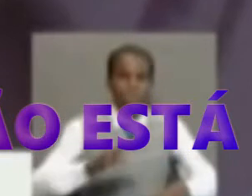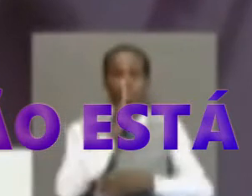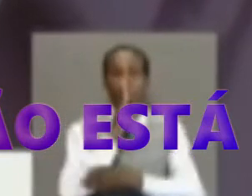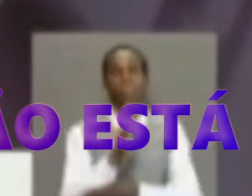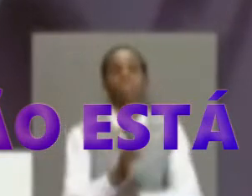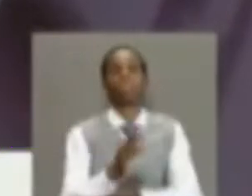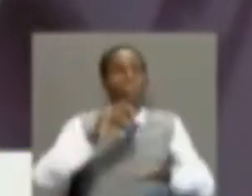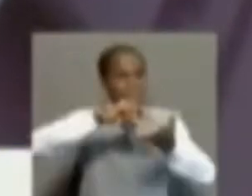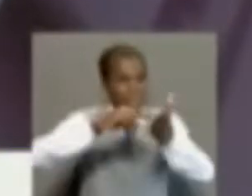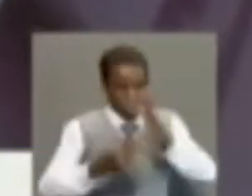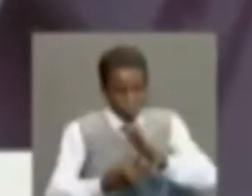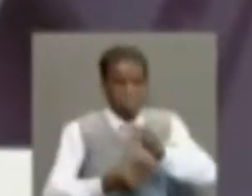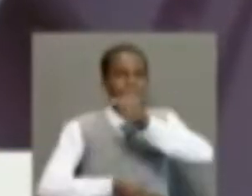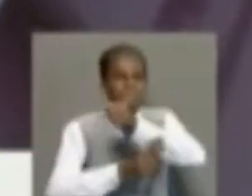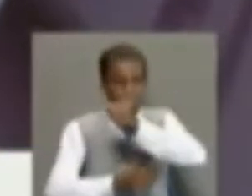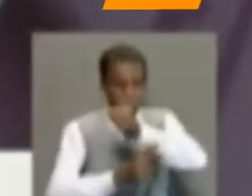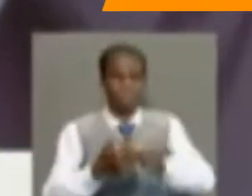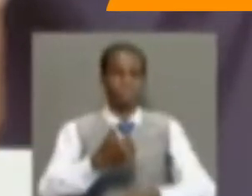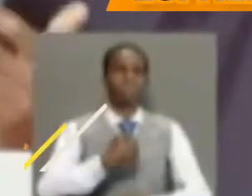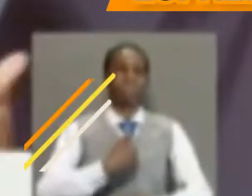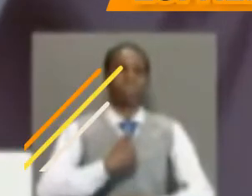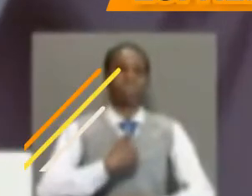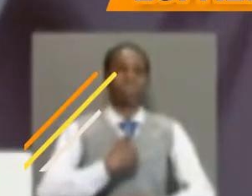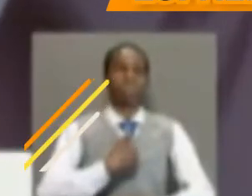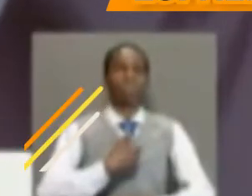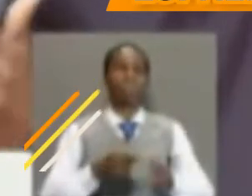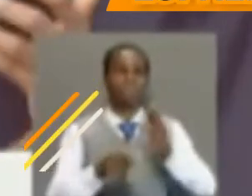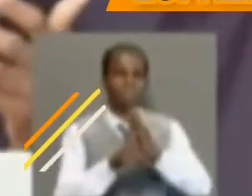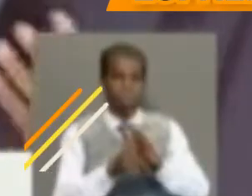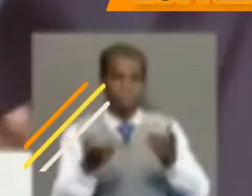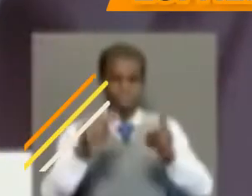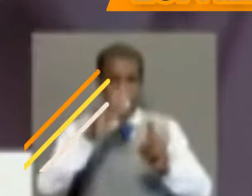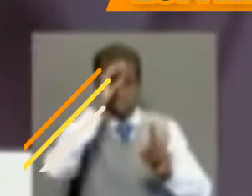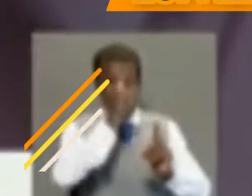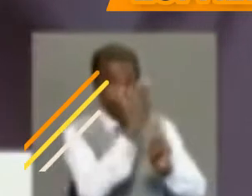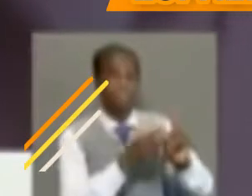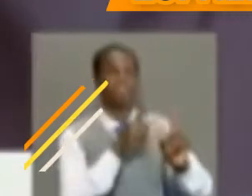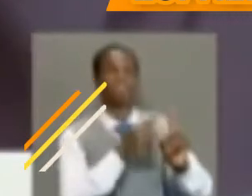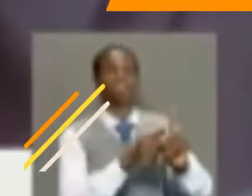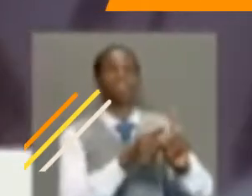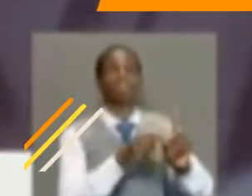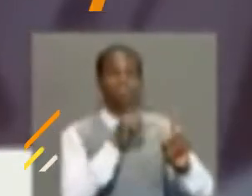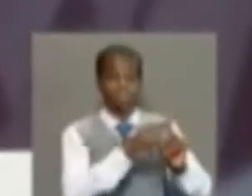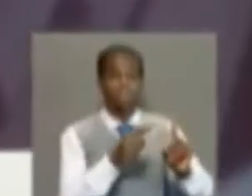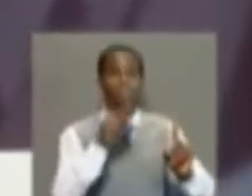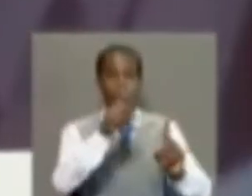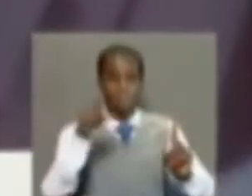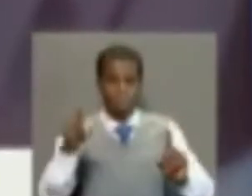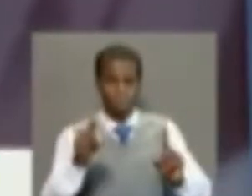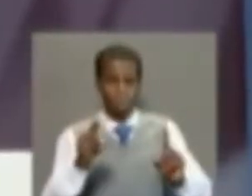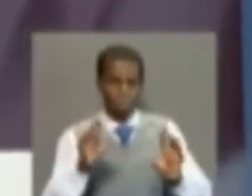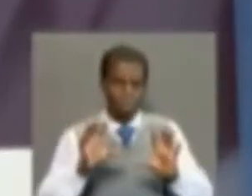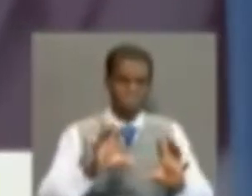ser considerado de forma unilateral. Ou seja, o Adalberto viu-se um bocado desconfortável, viu-se um bocado pressionado com a